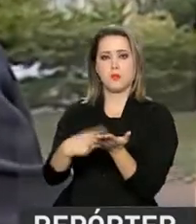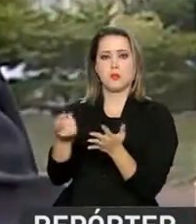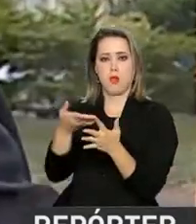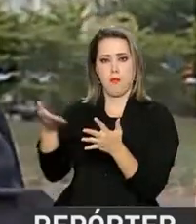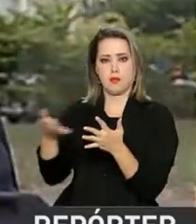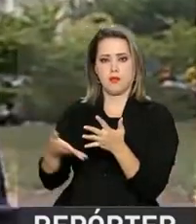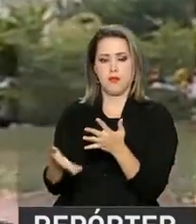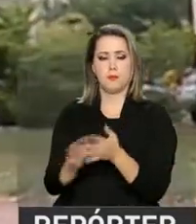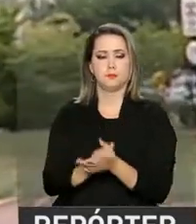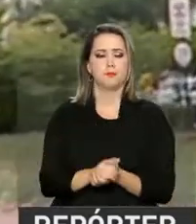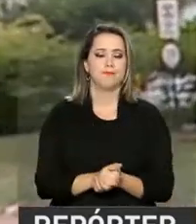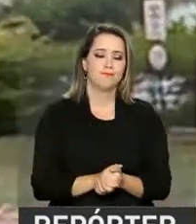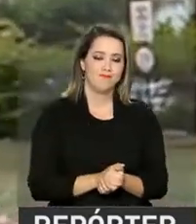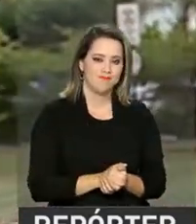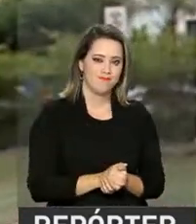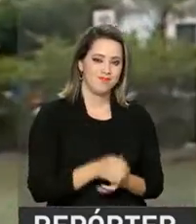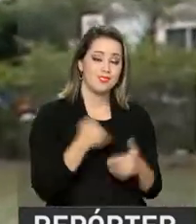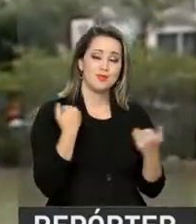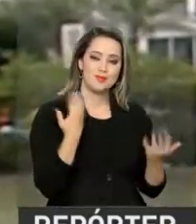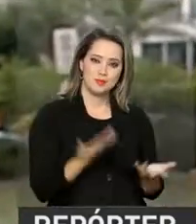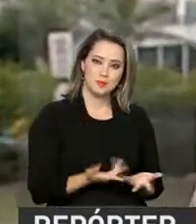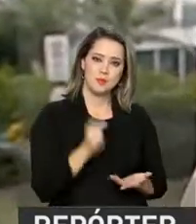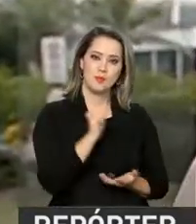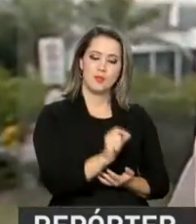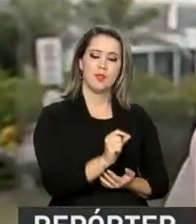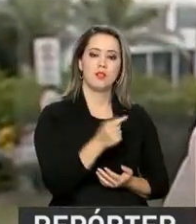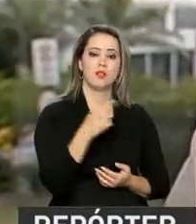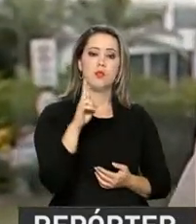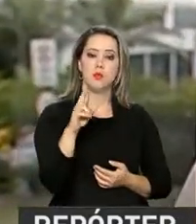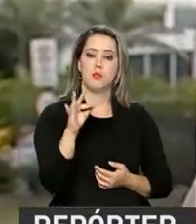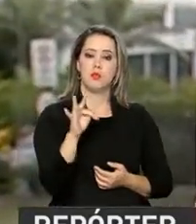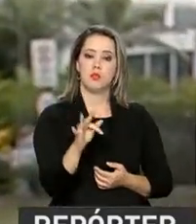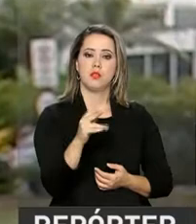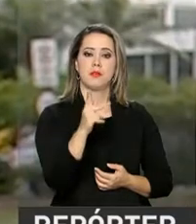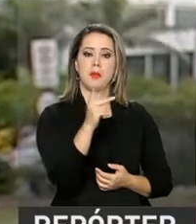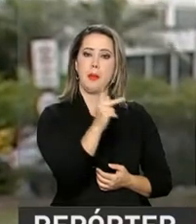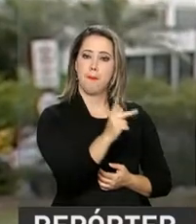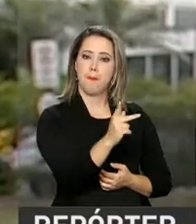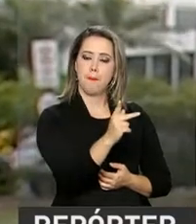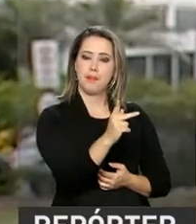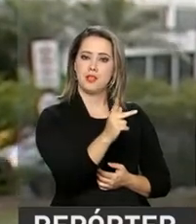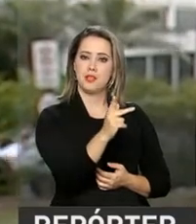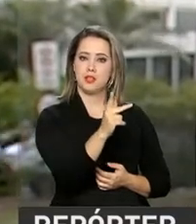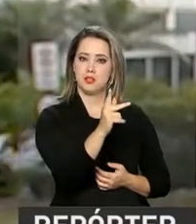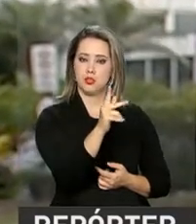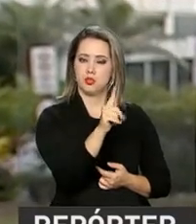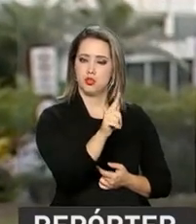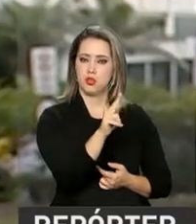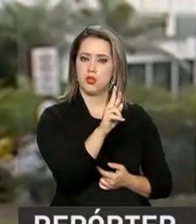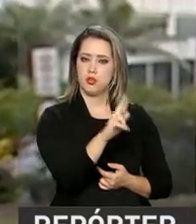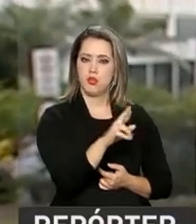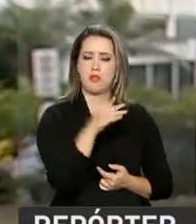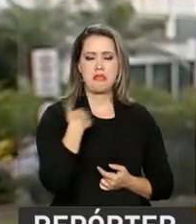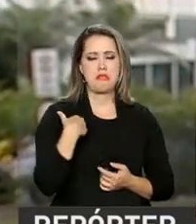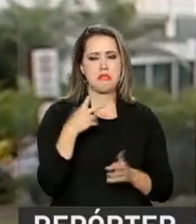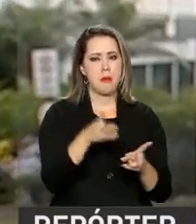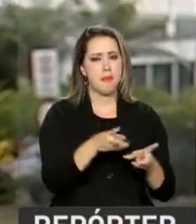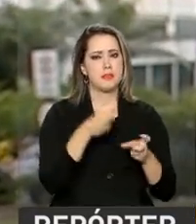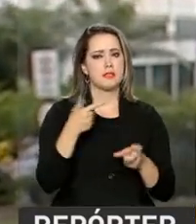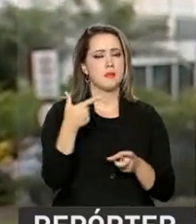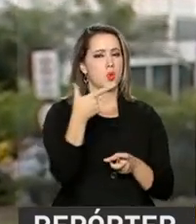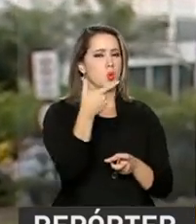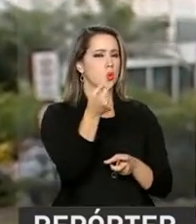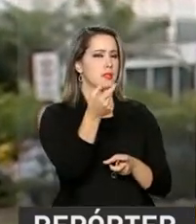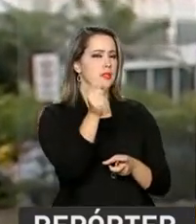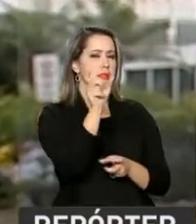a Receita Federal e a PGFN, Procuradoria, estimam que cerca de 200 mil contribuintes, sendo em torno de 60 mil